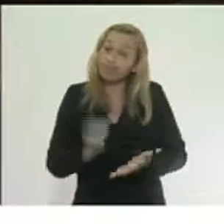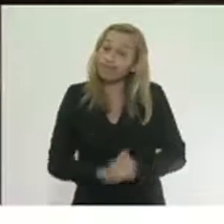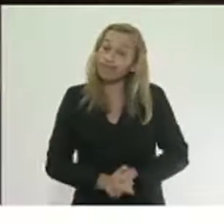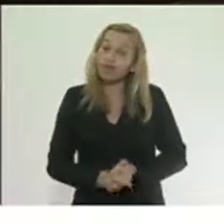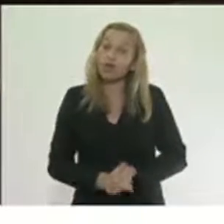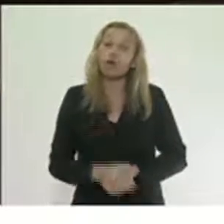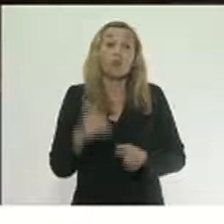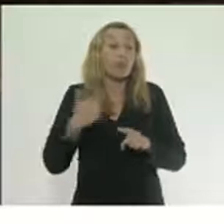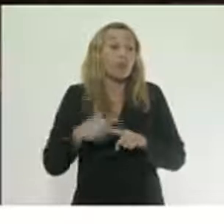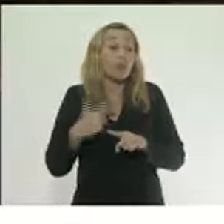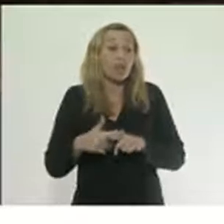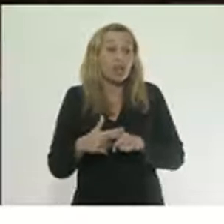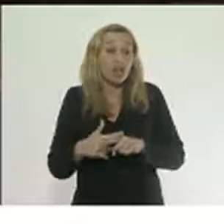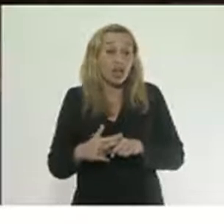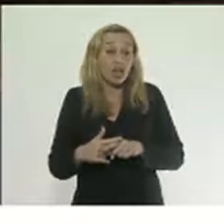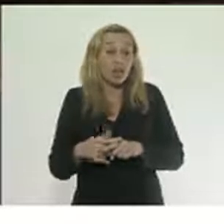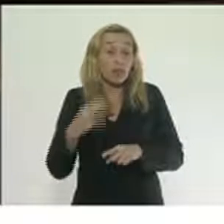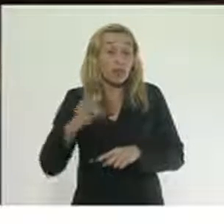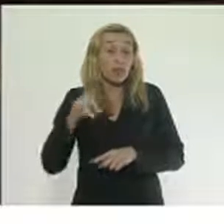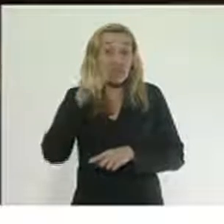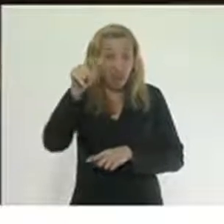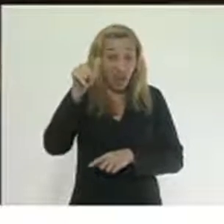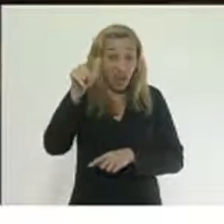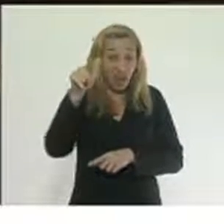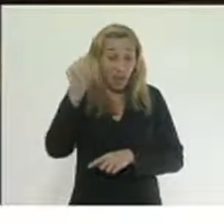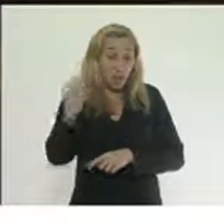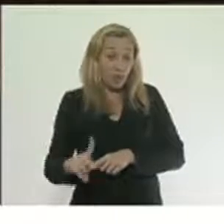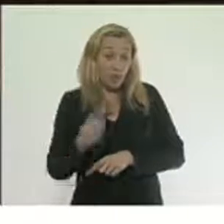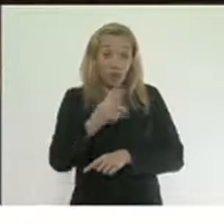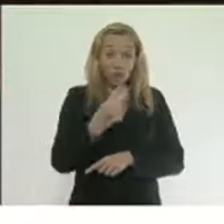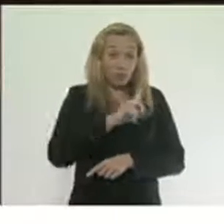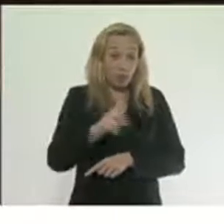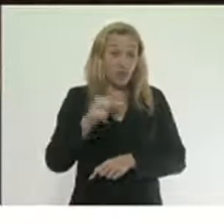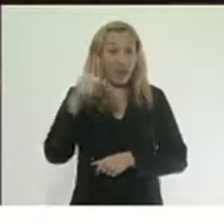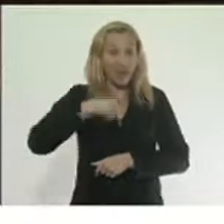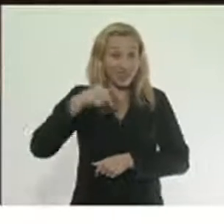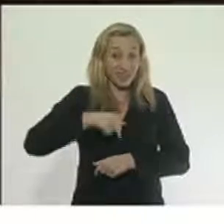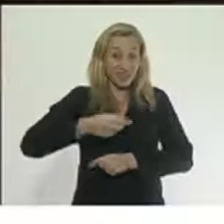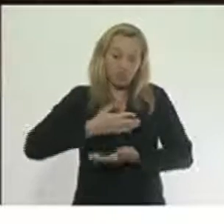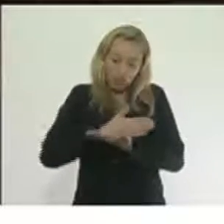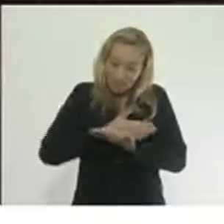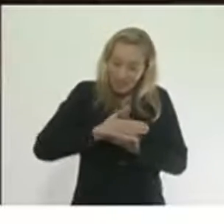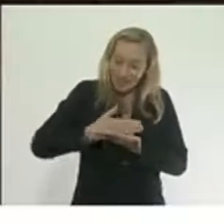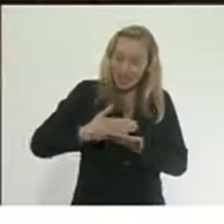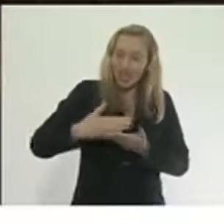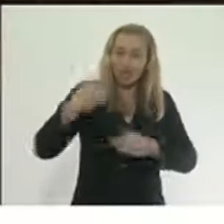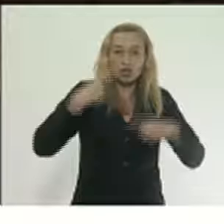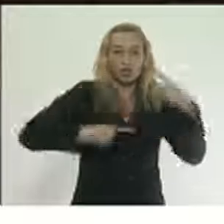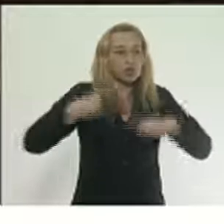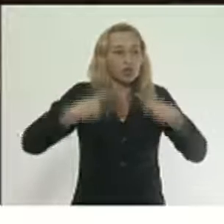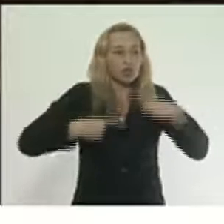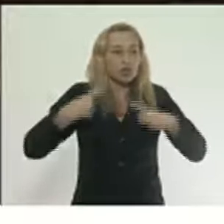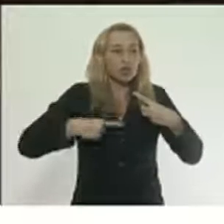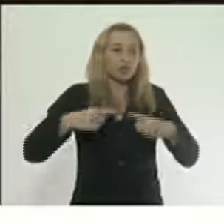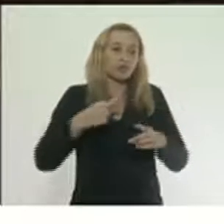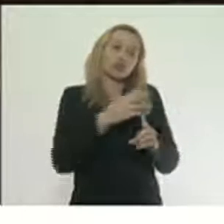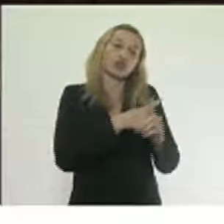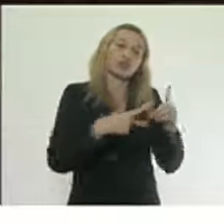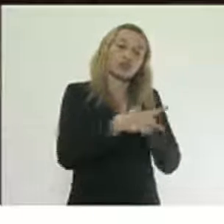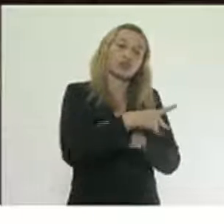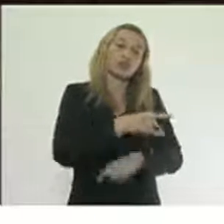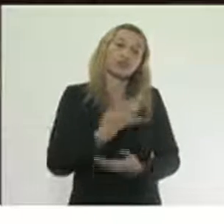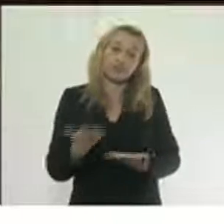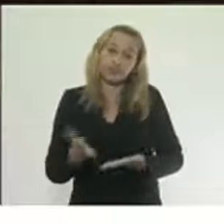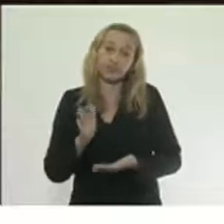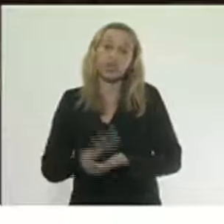porque logo que lá for aprovado ou não, aqui vai começar a ser uma discussão sobre o nosso Rio Previdência.